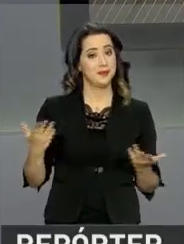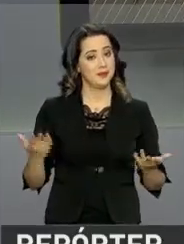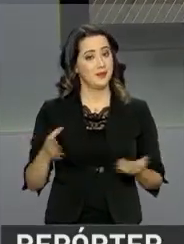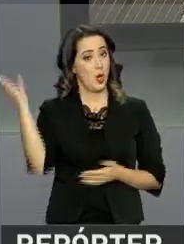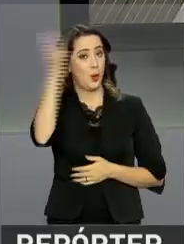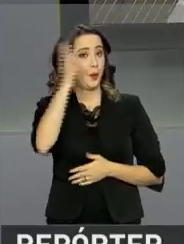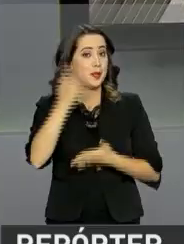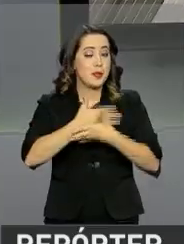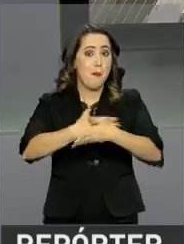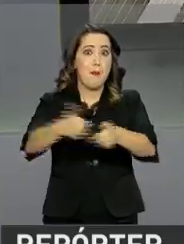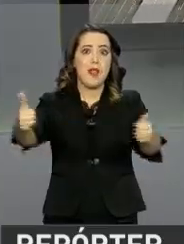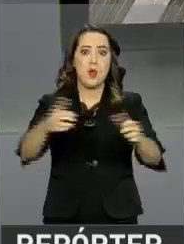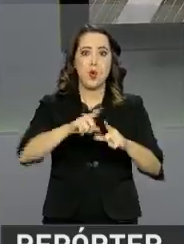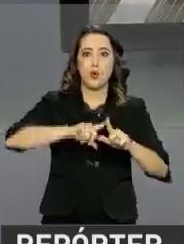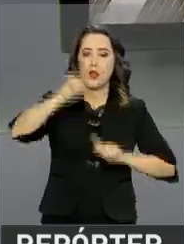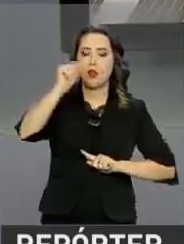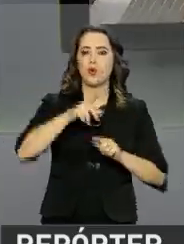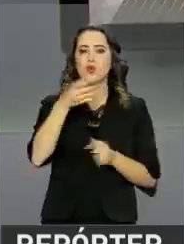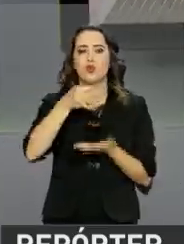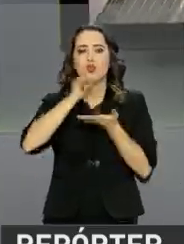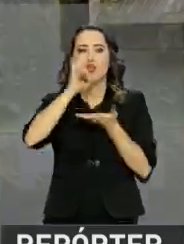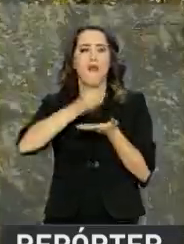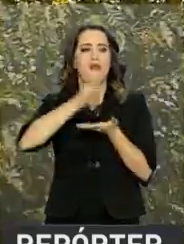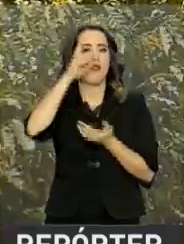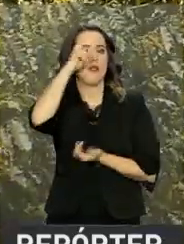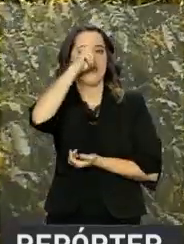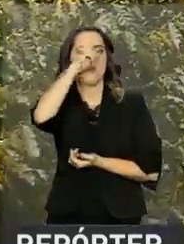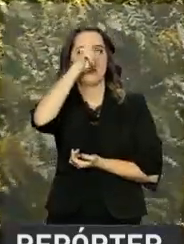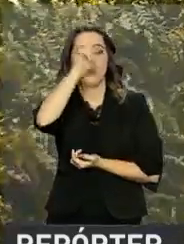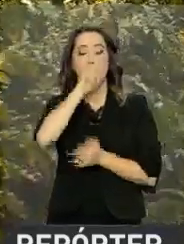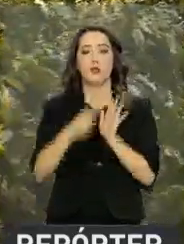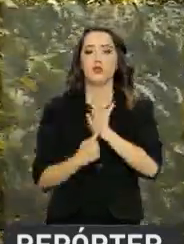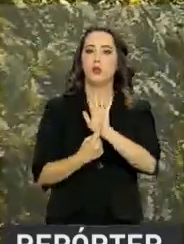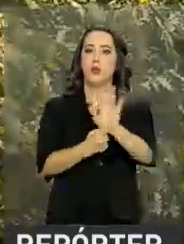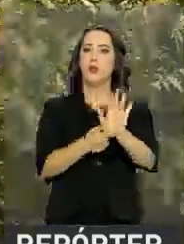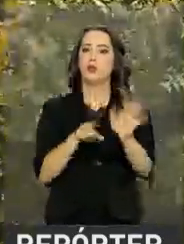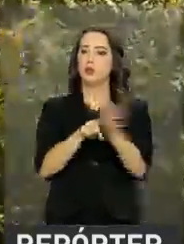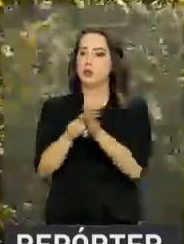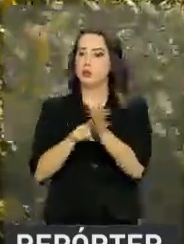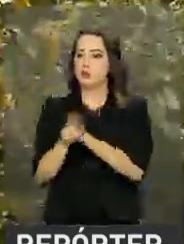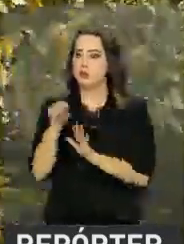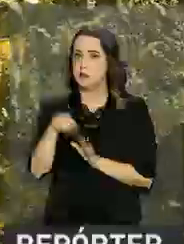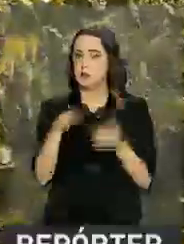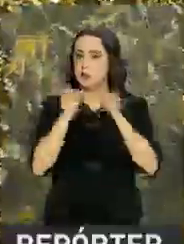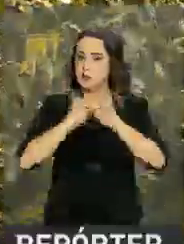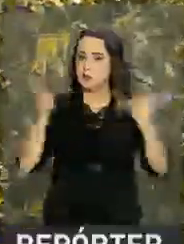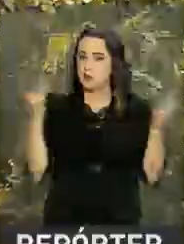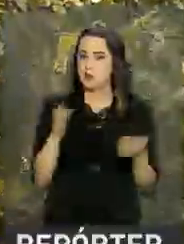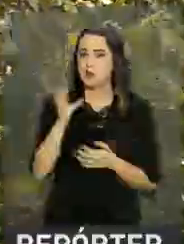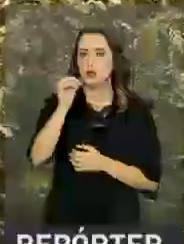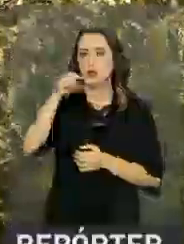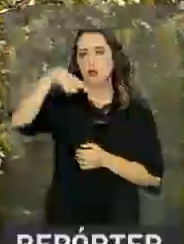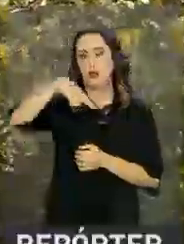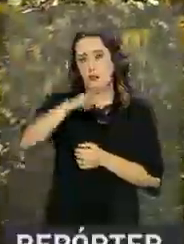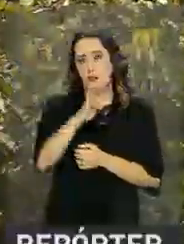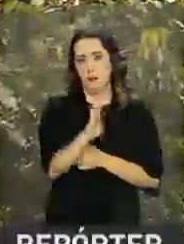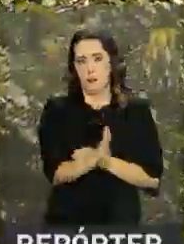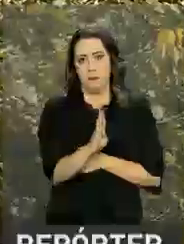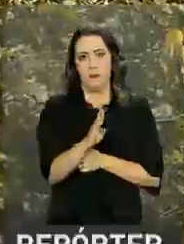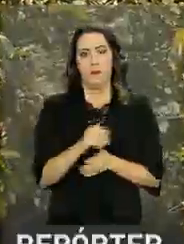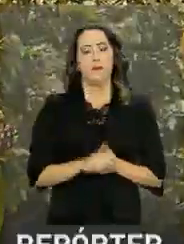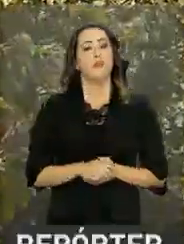café da história é o que mostra o segundo levantamento da safra 2008 divulgado hoje pela companhia nacional de abastecimento